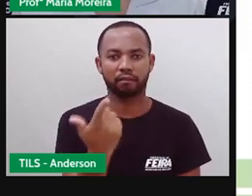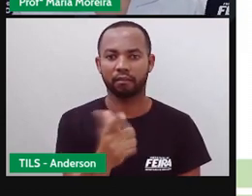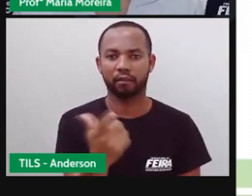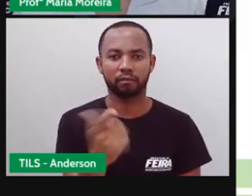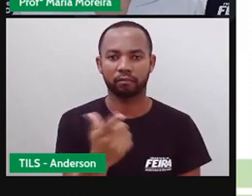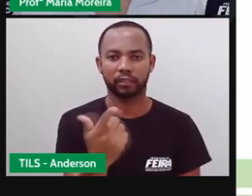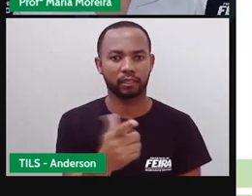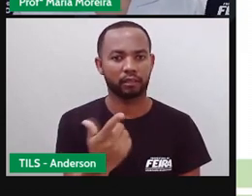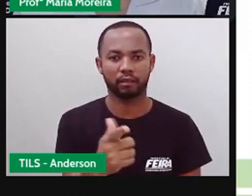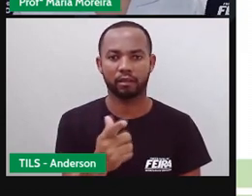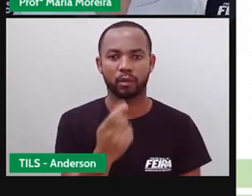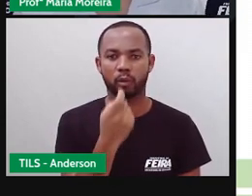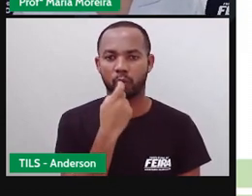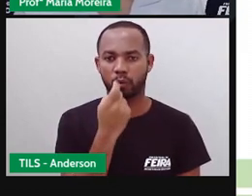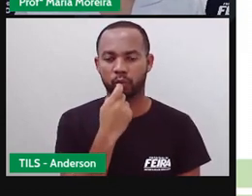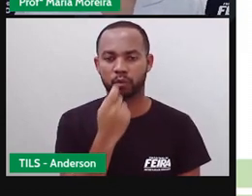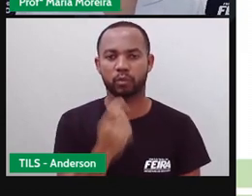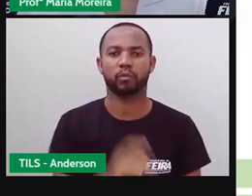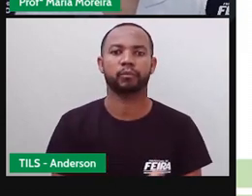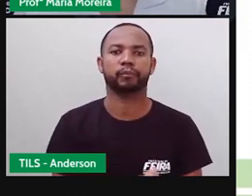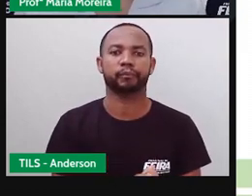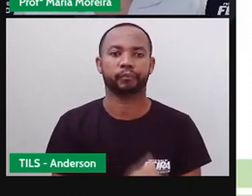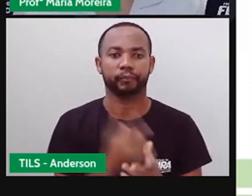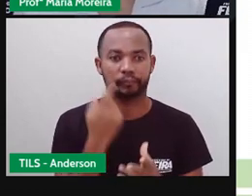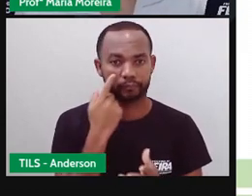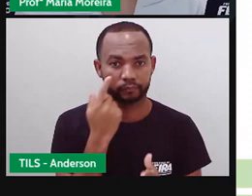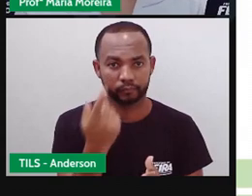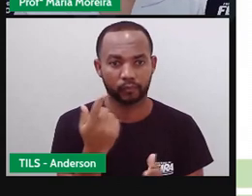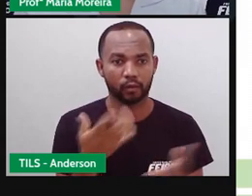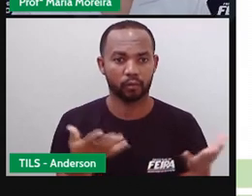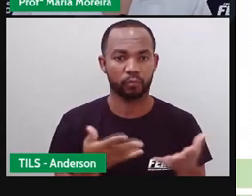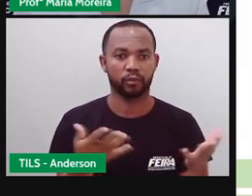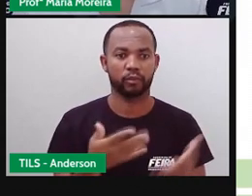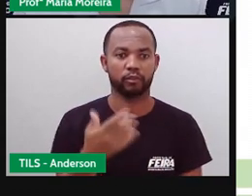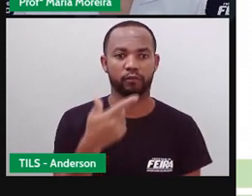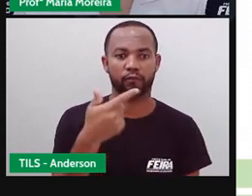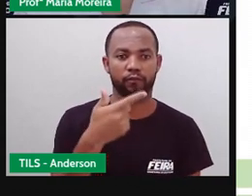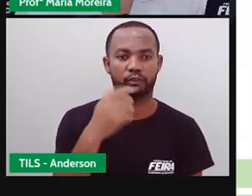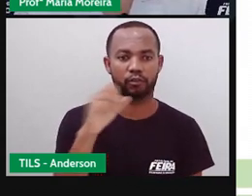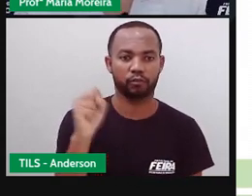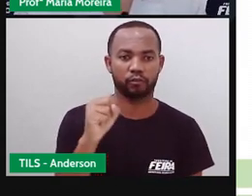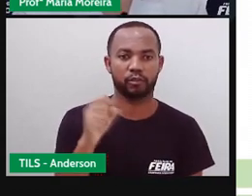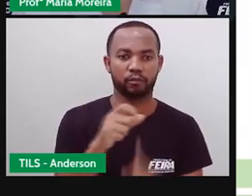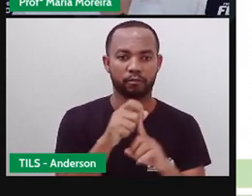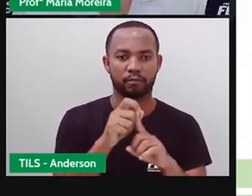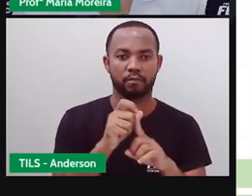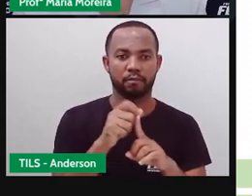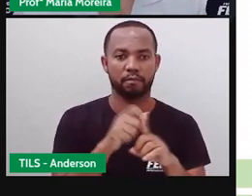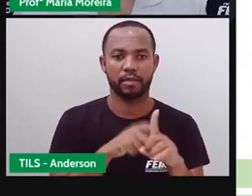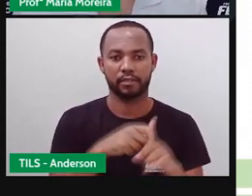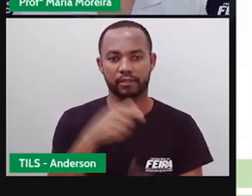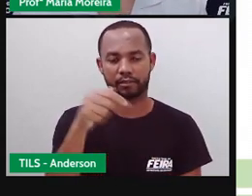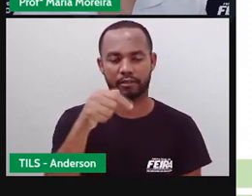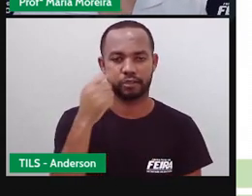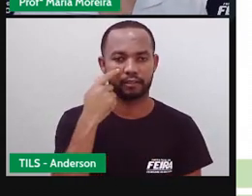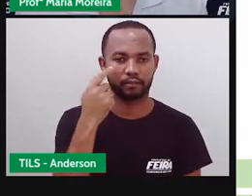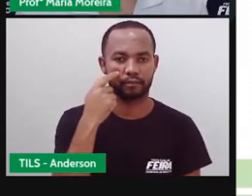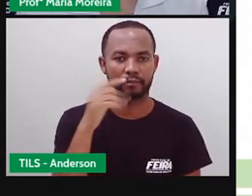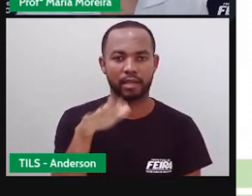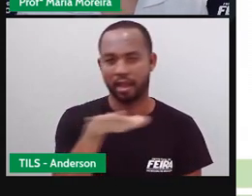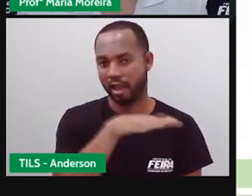de número 145 hoje dia 28 do mês 7 de 2020 a nossa área de